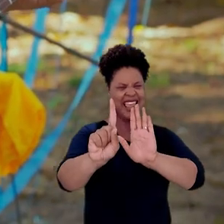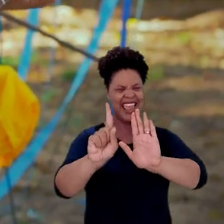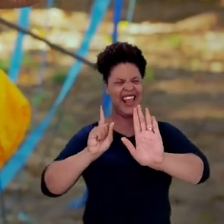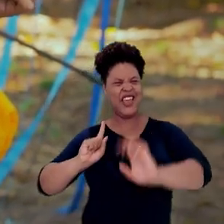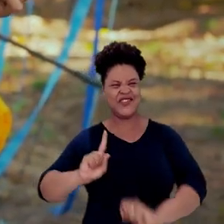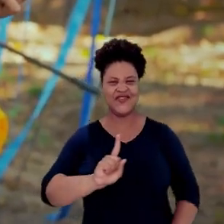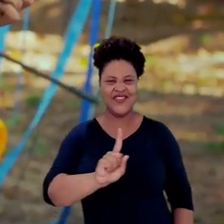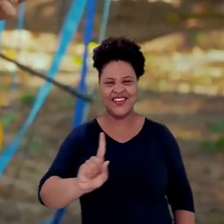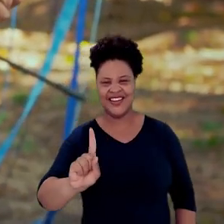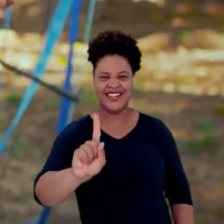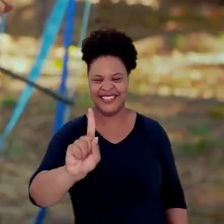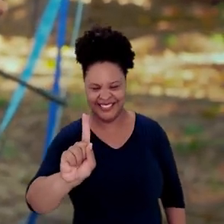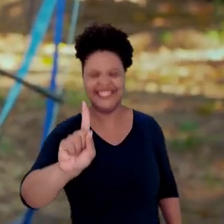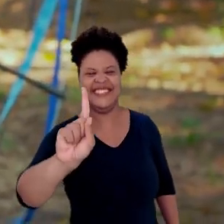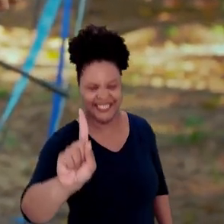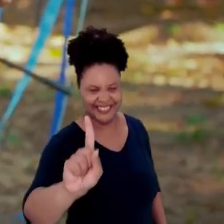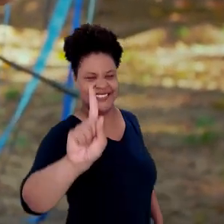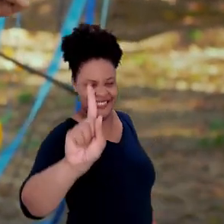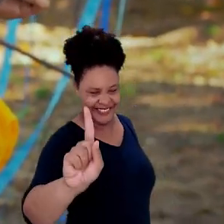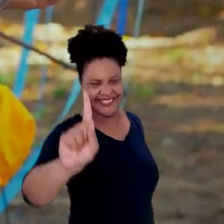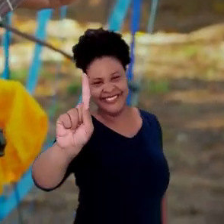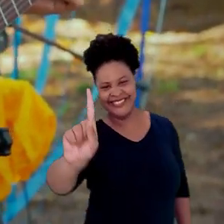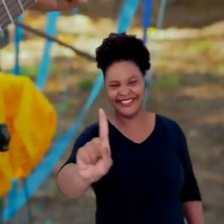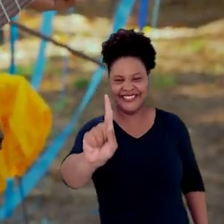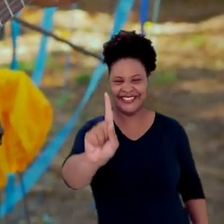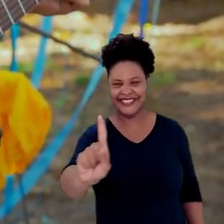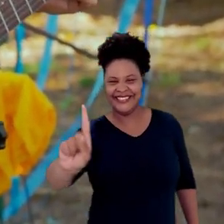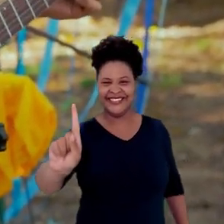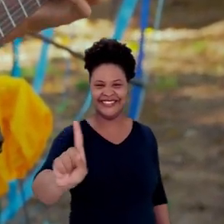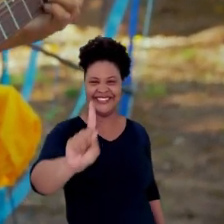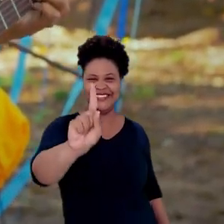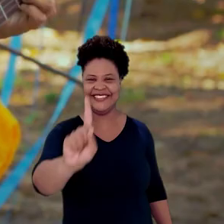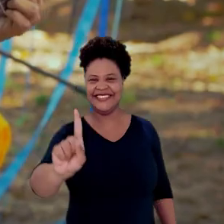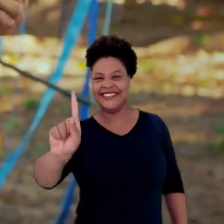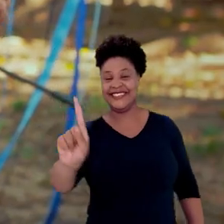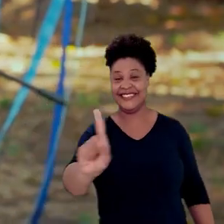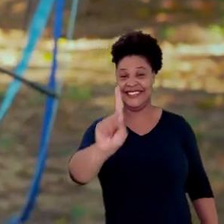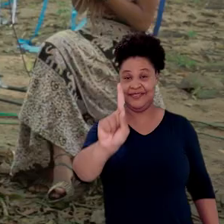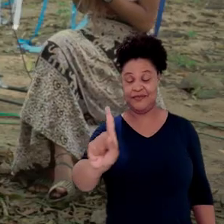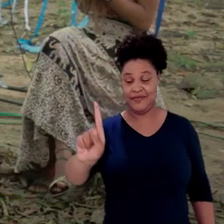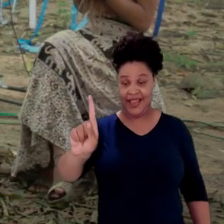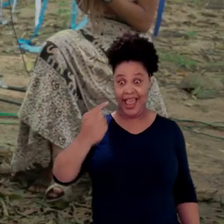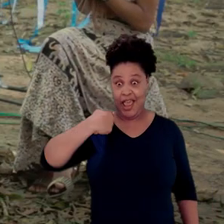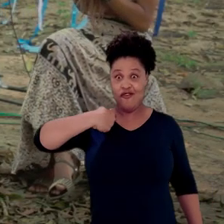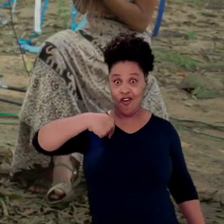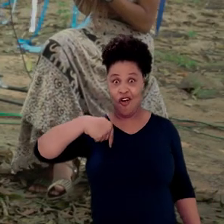vou, já vou, já vou, Conceição Margarida.